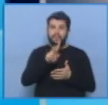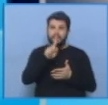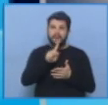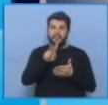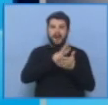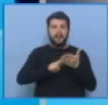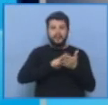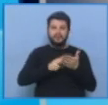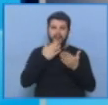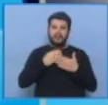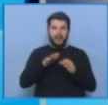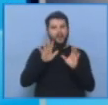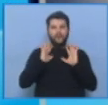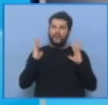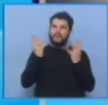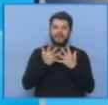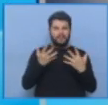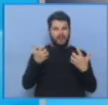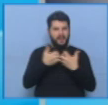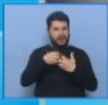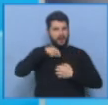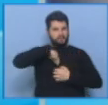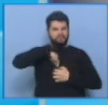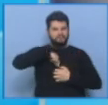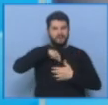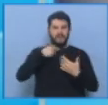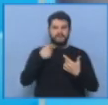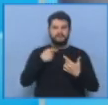um ambiente quase de guerra interna, em que